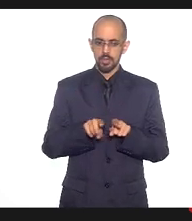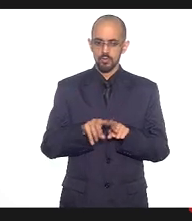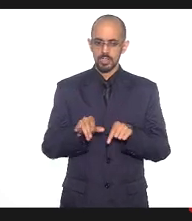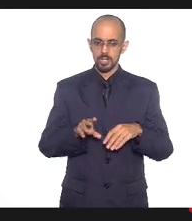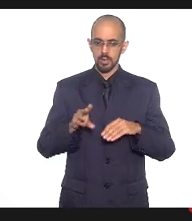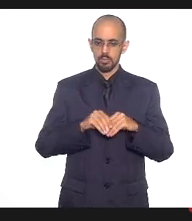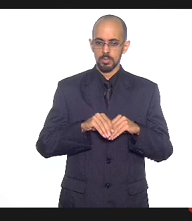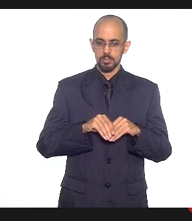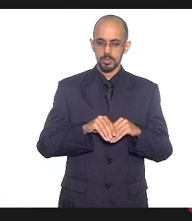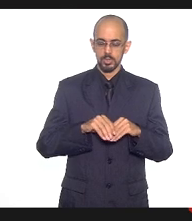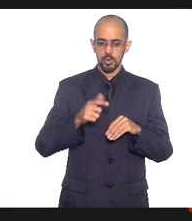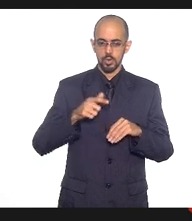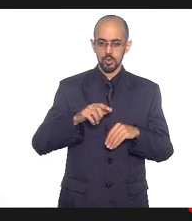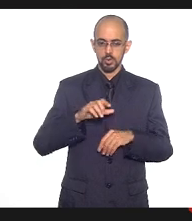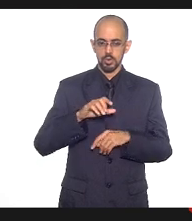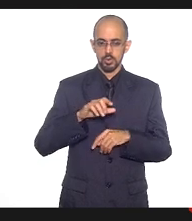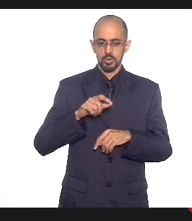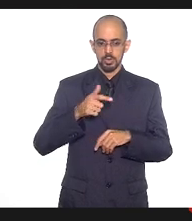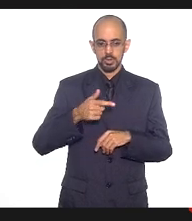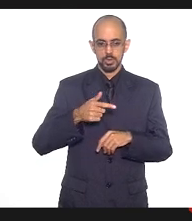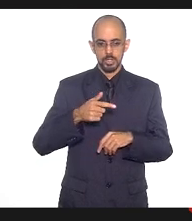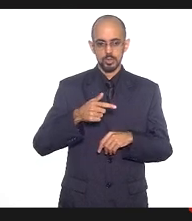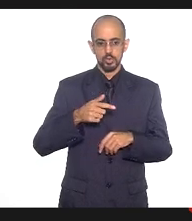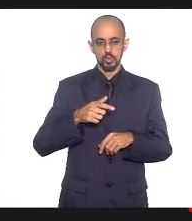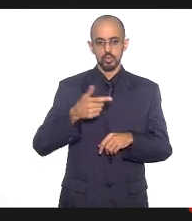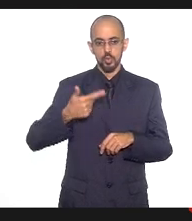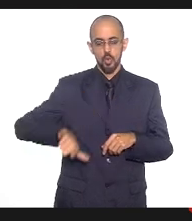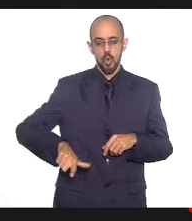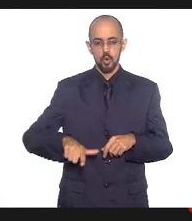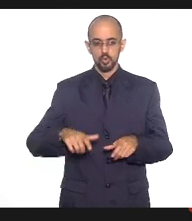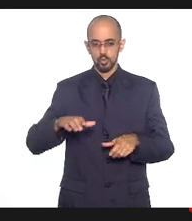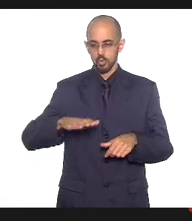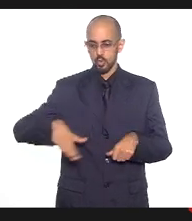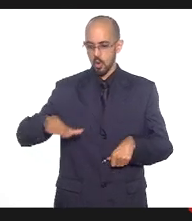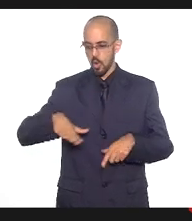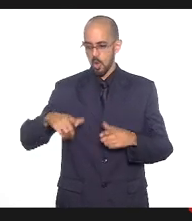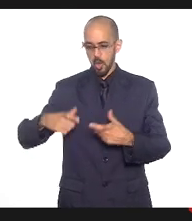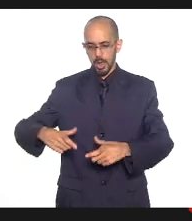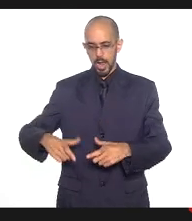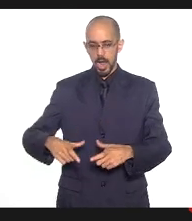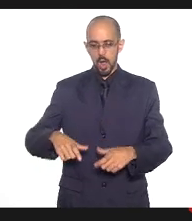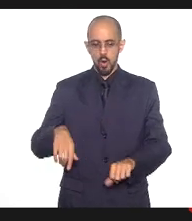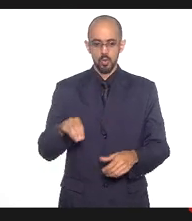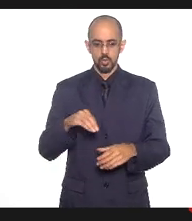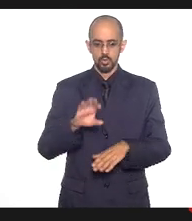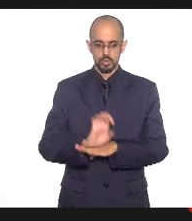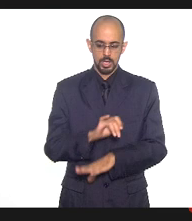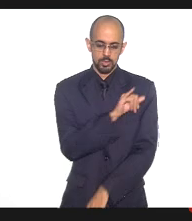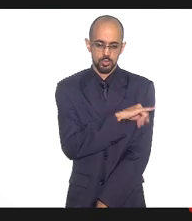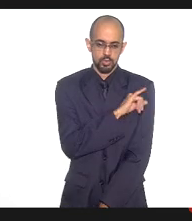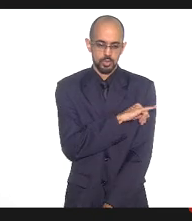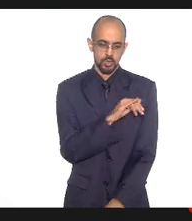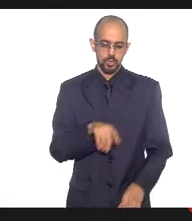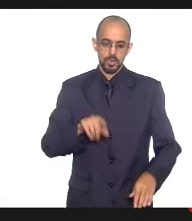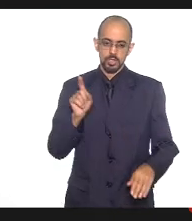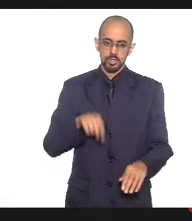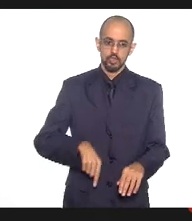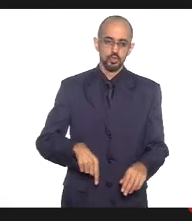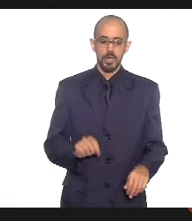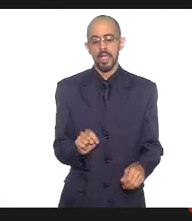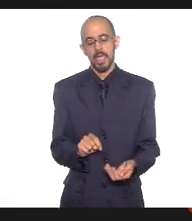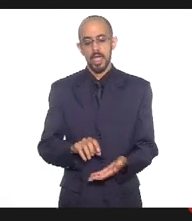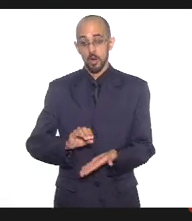de Sépia Leste dentro do FPSO Carioca. Então é importante, de novo, dizer, esse é o montante, né, de produção do